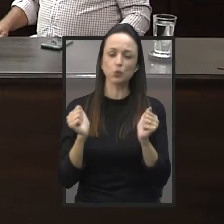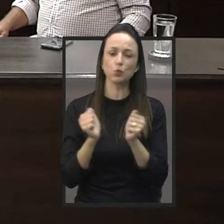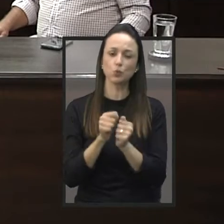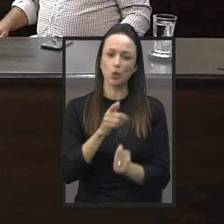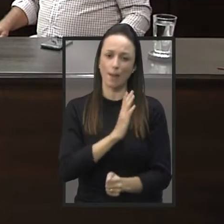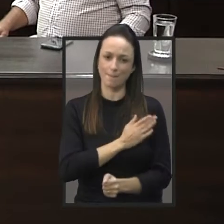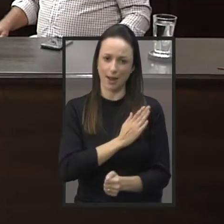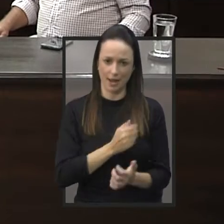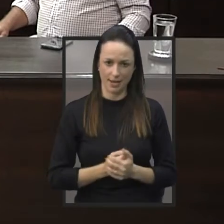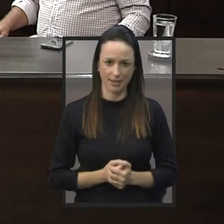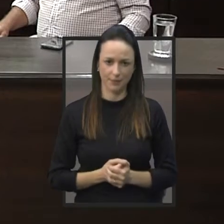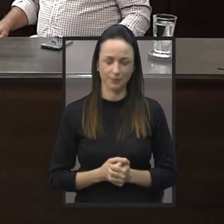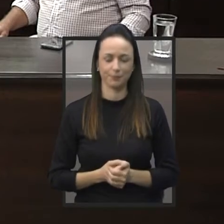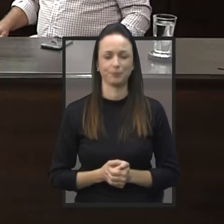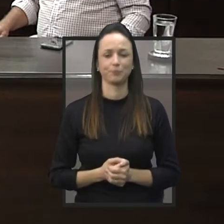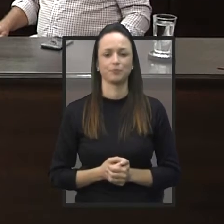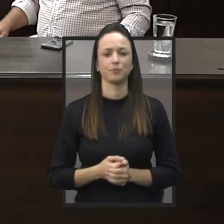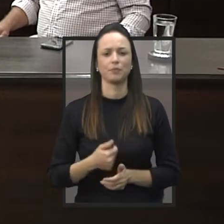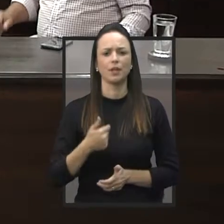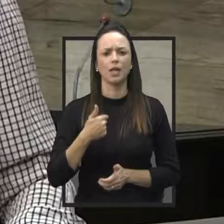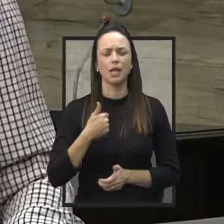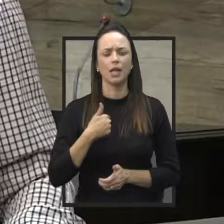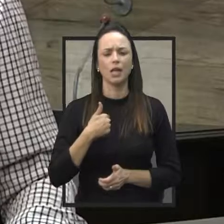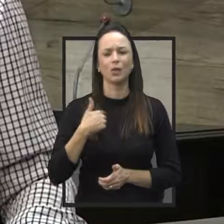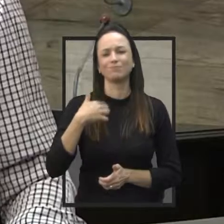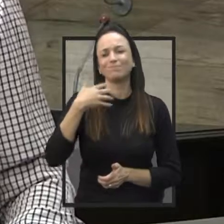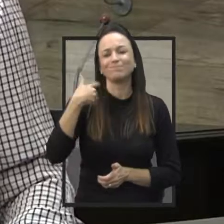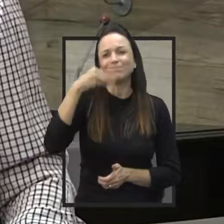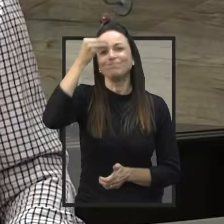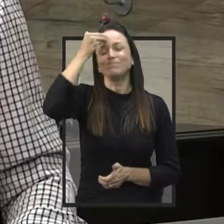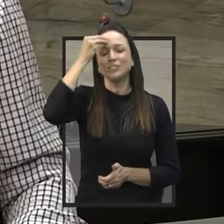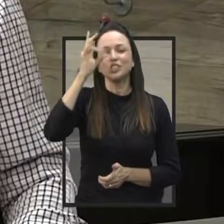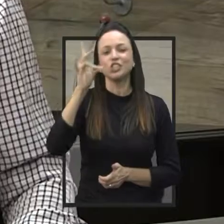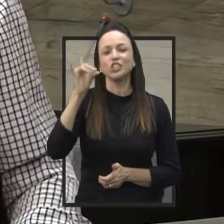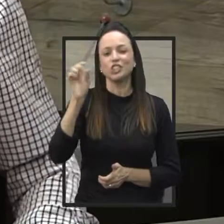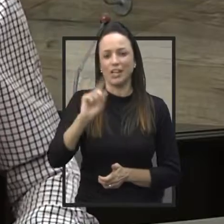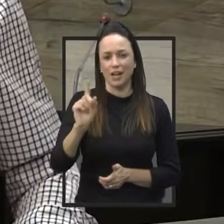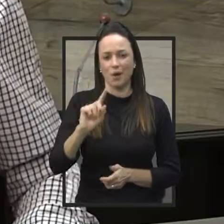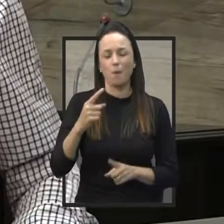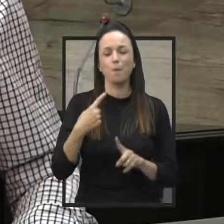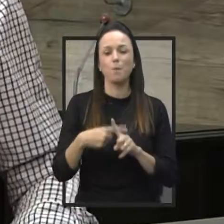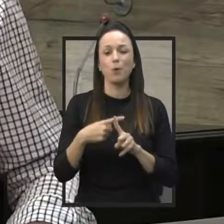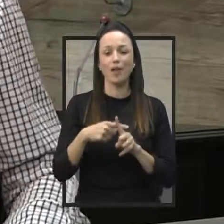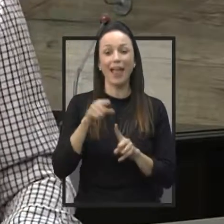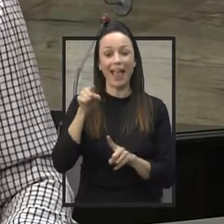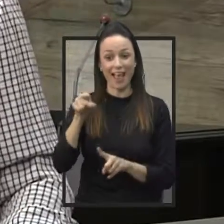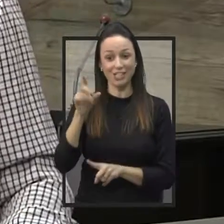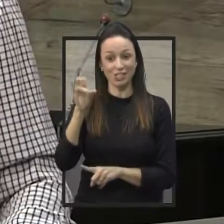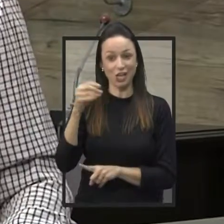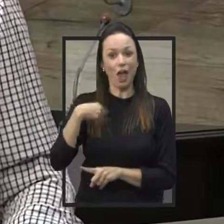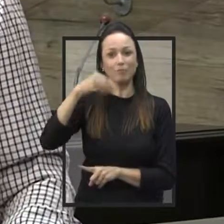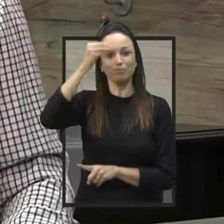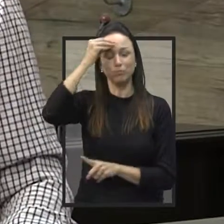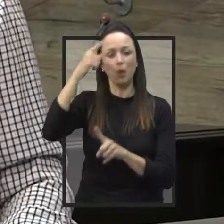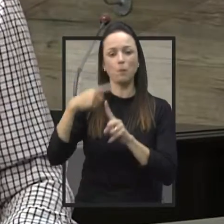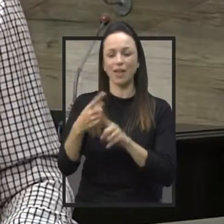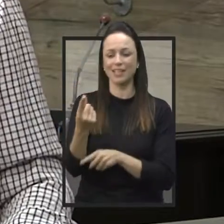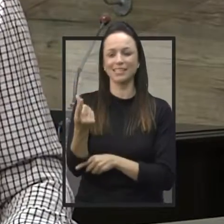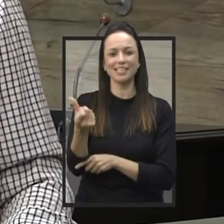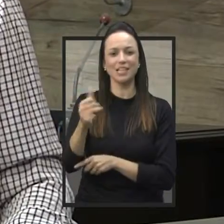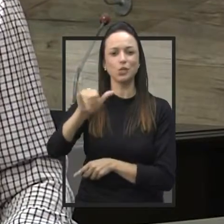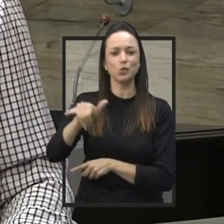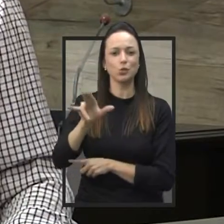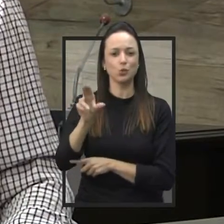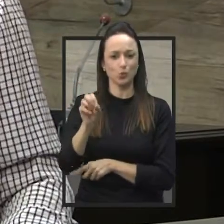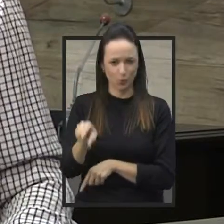AMAI. Eu não sou muito de guardar data, Ângelo, mas essa vai ficar guardada porque foi no dia 16 de julho que nós fomos